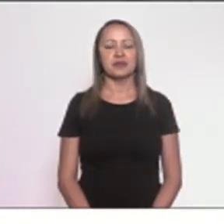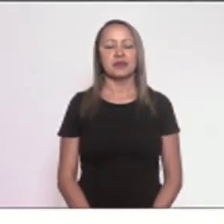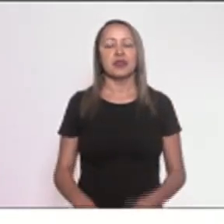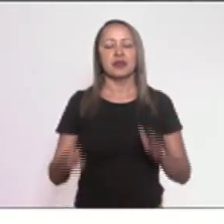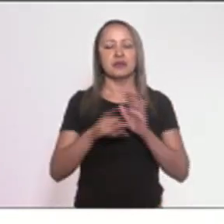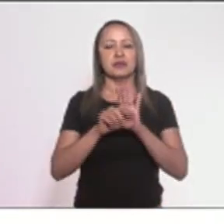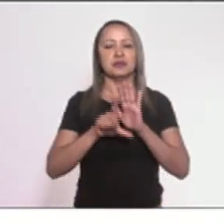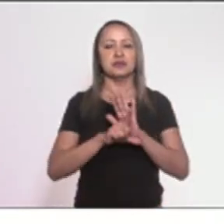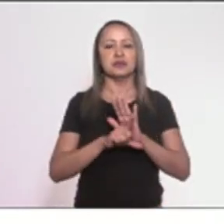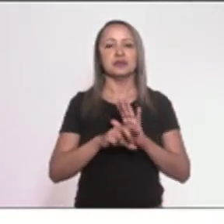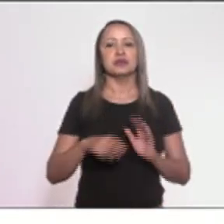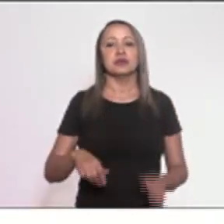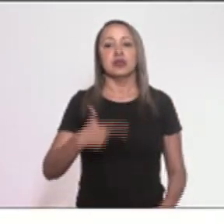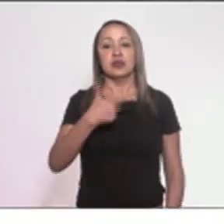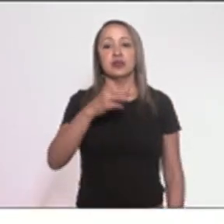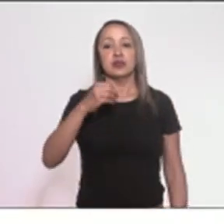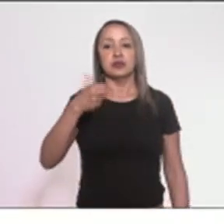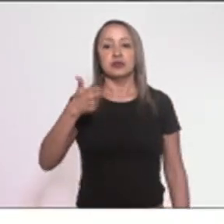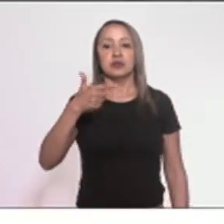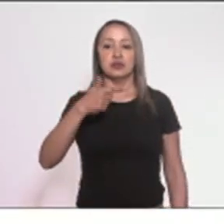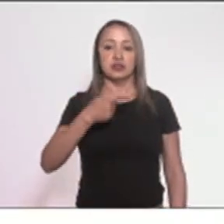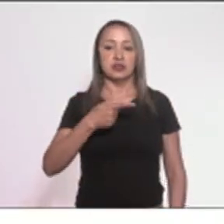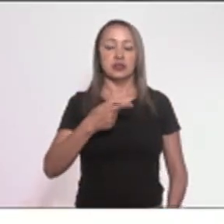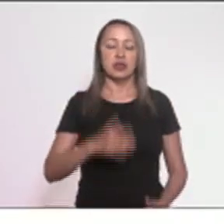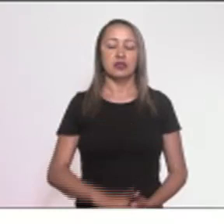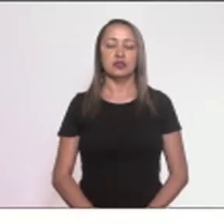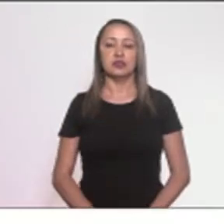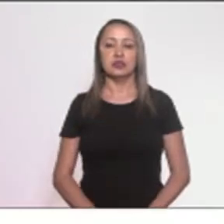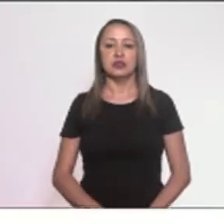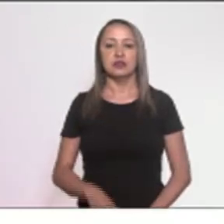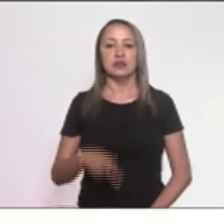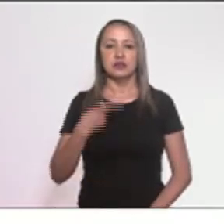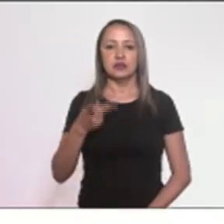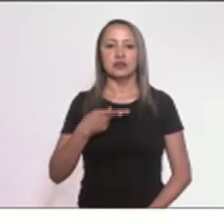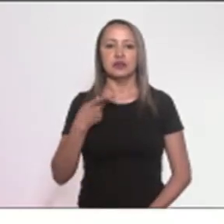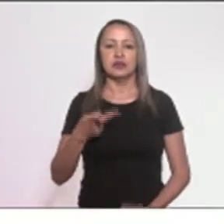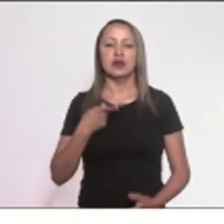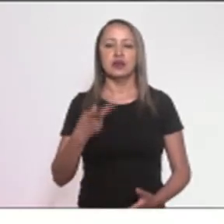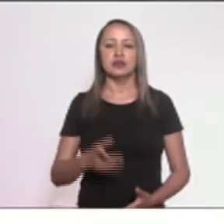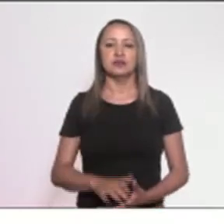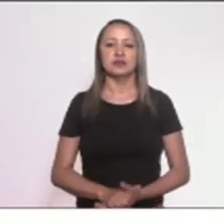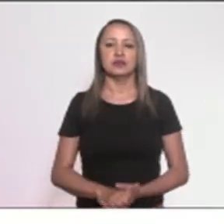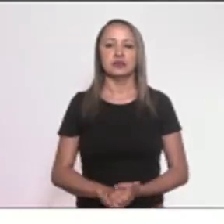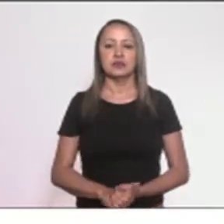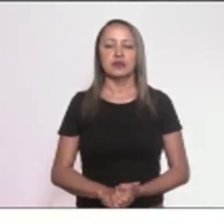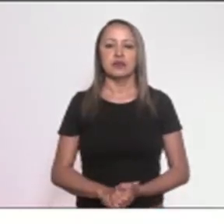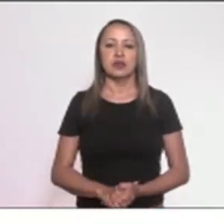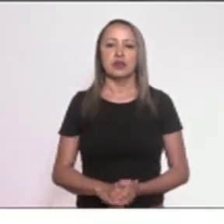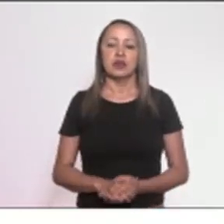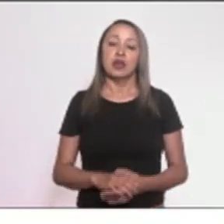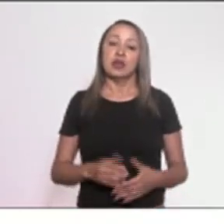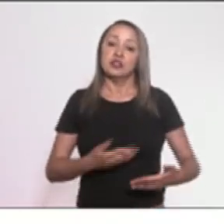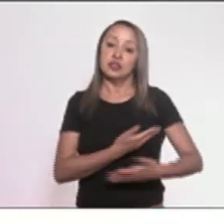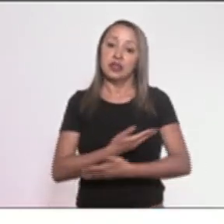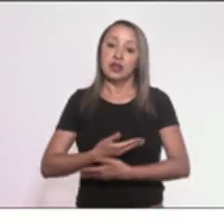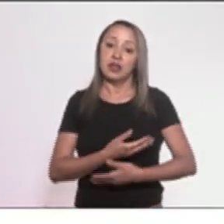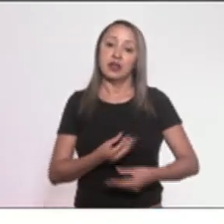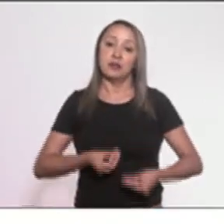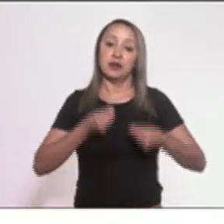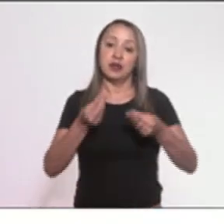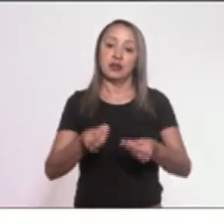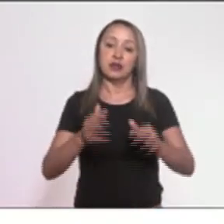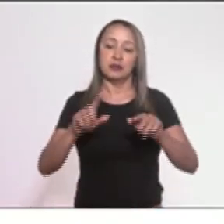de lei 3553/2017, de autoria do deputado André Siciliano, institui o programa de orientação à entrega de bebês à adoção e da outras